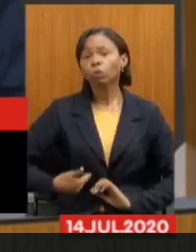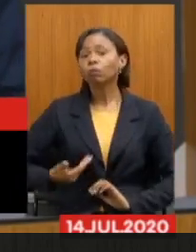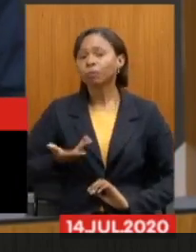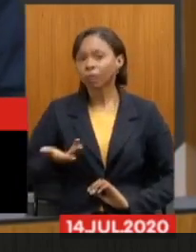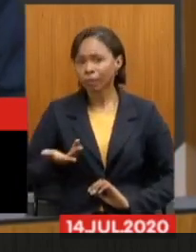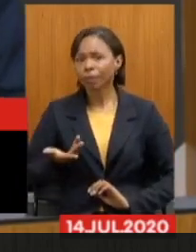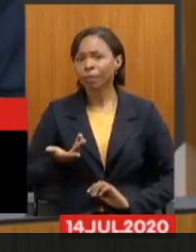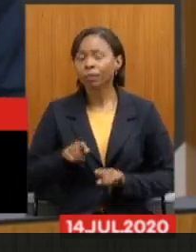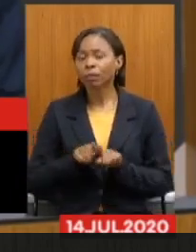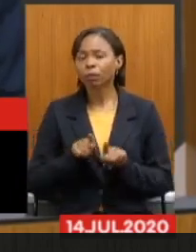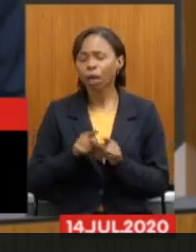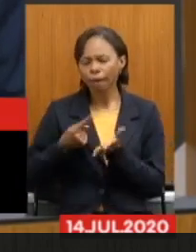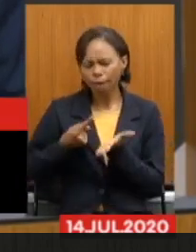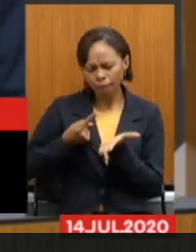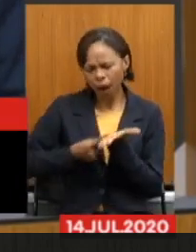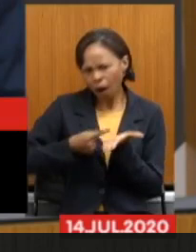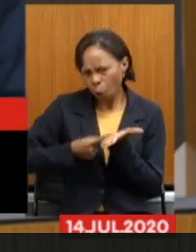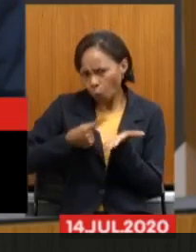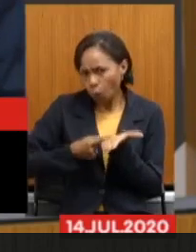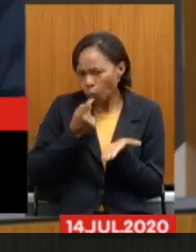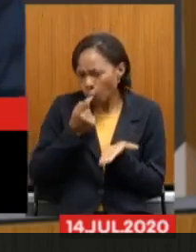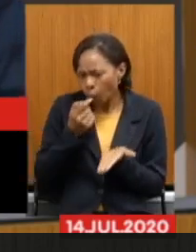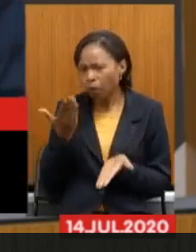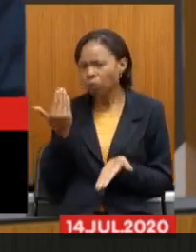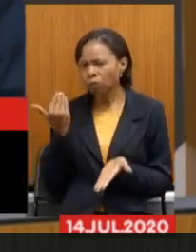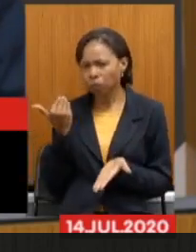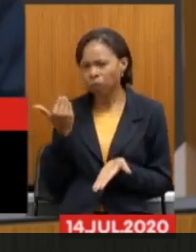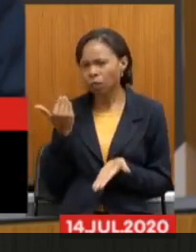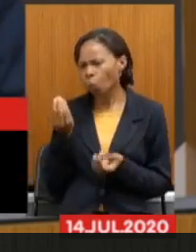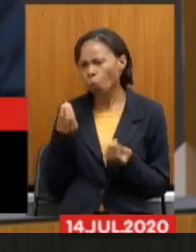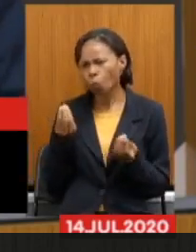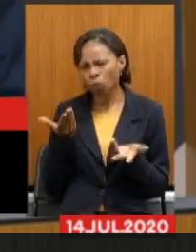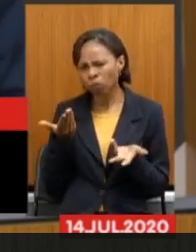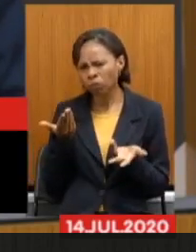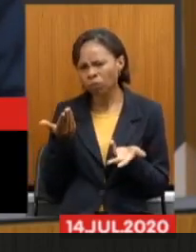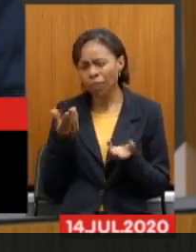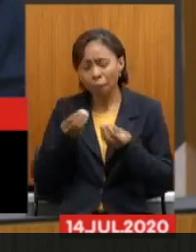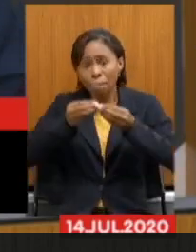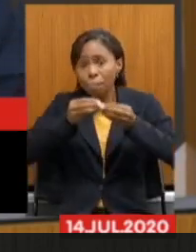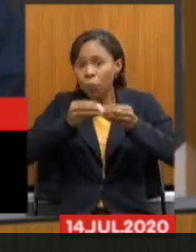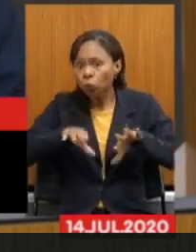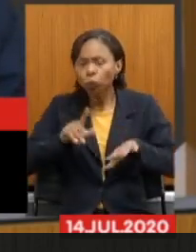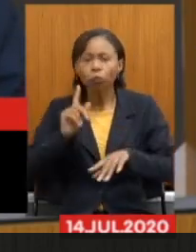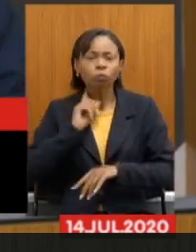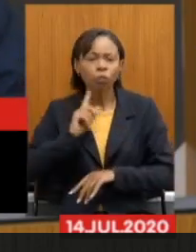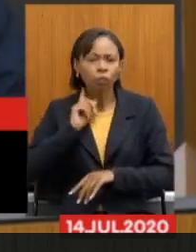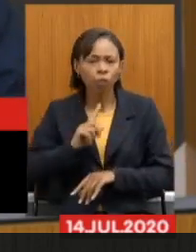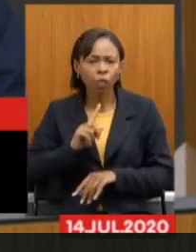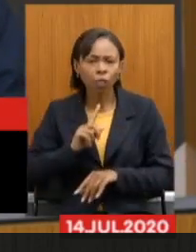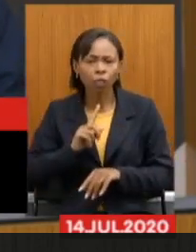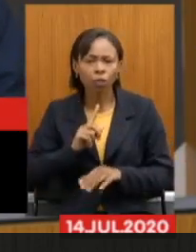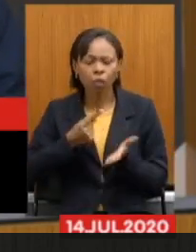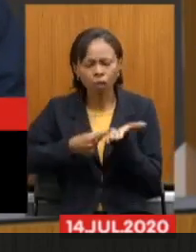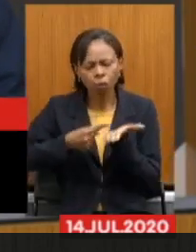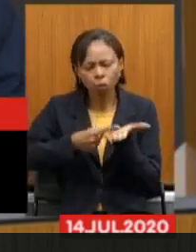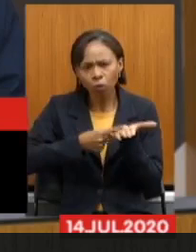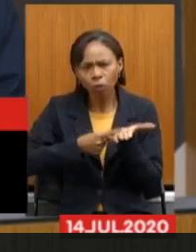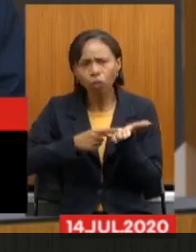que foi feito recentemente, prejudicial a Minas Gerais, em relação às perdas da Lei